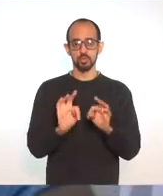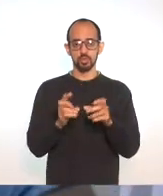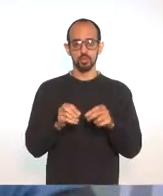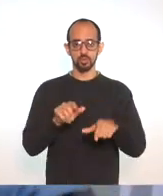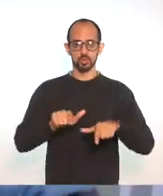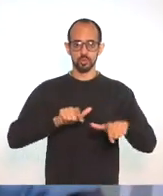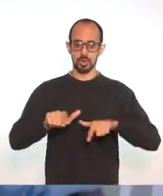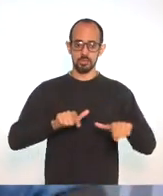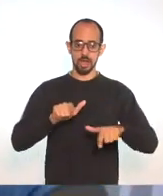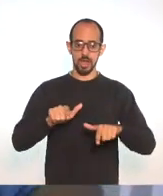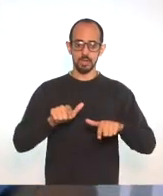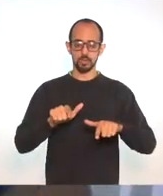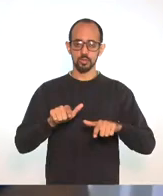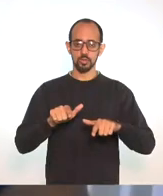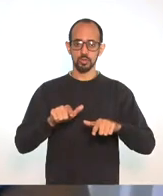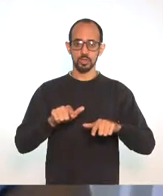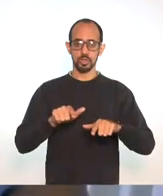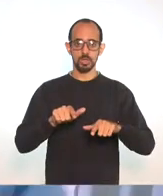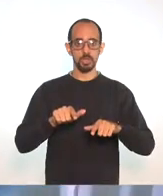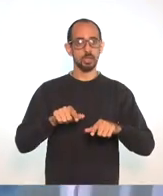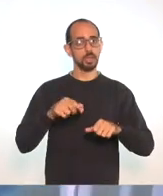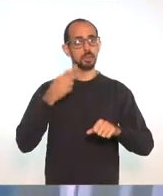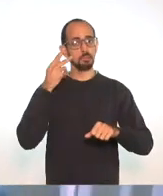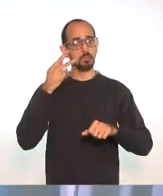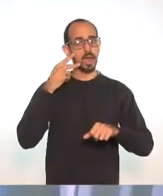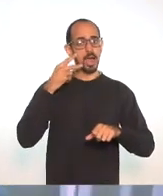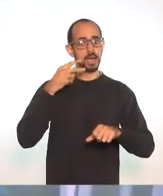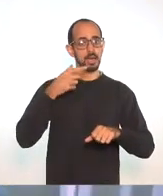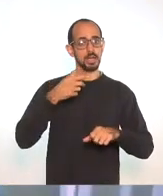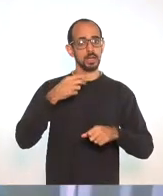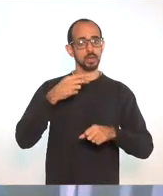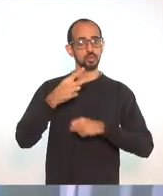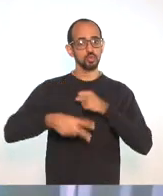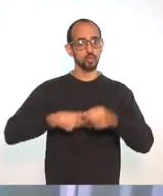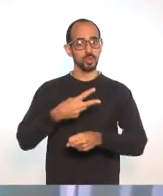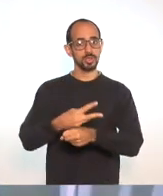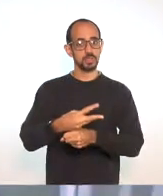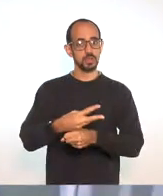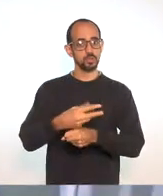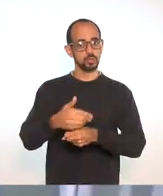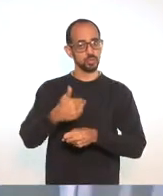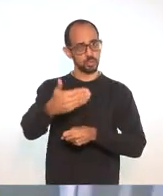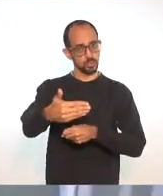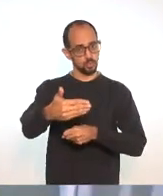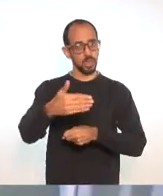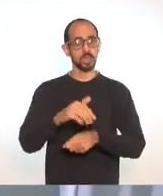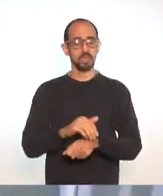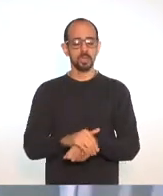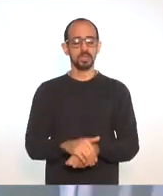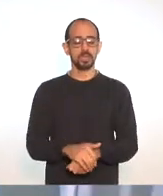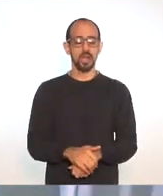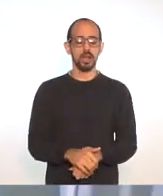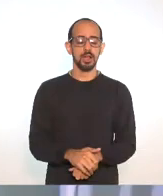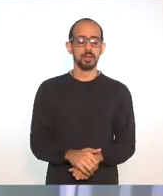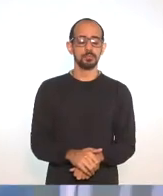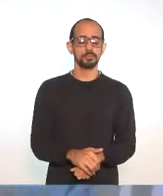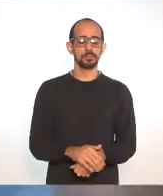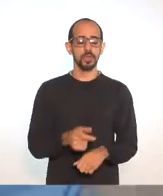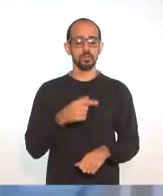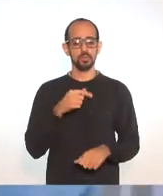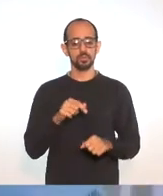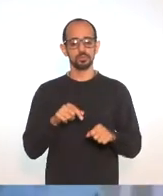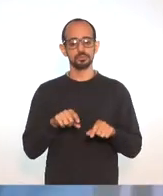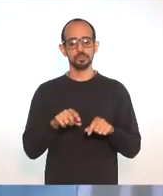perspectivas para o próximo biênio 2021/2022 em data que nós vamos ainda confirmar Eu já faço aqui Deixo aqui a